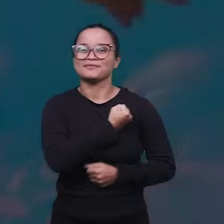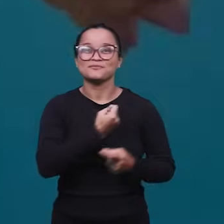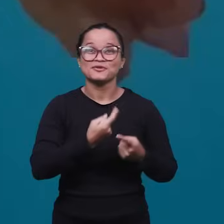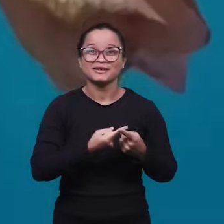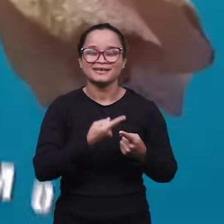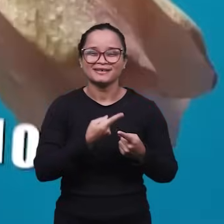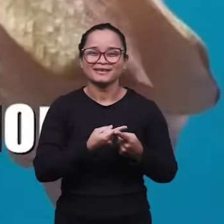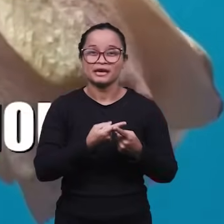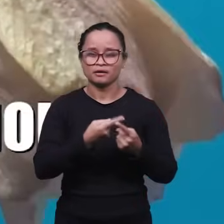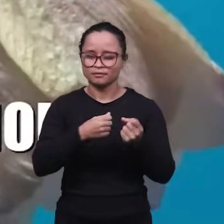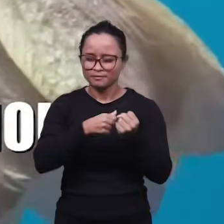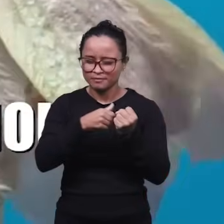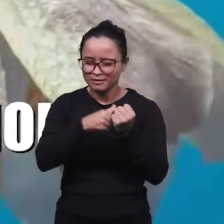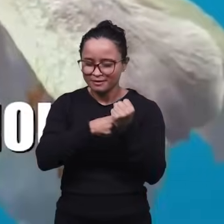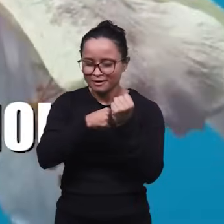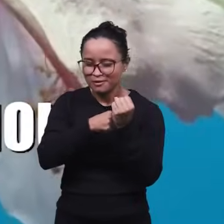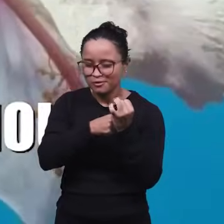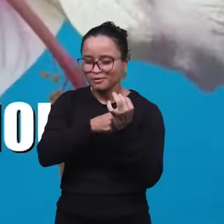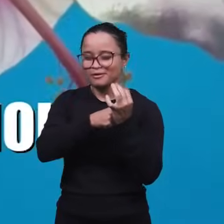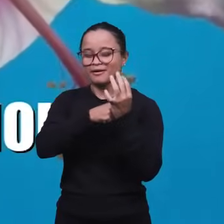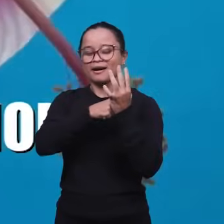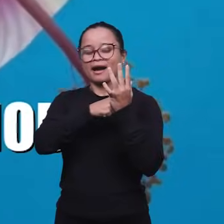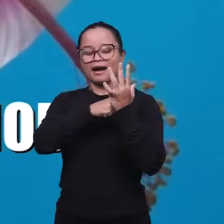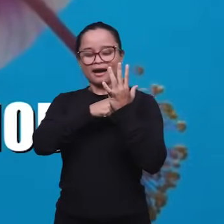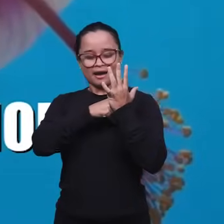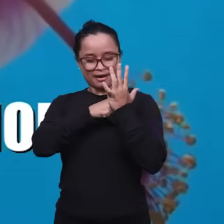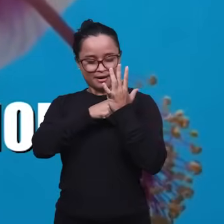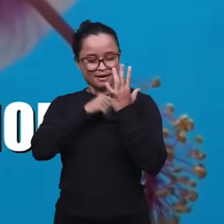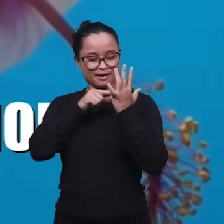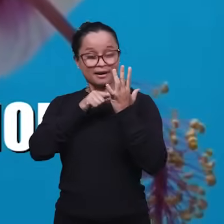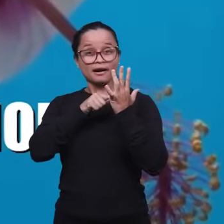salvação. Este mistério